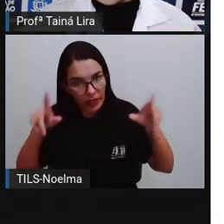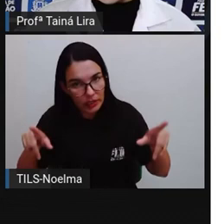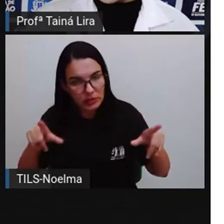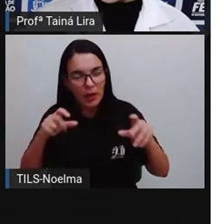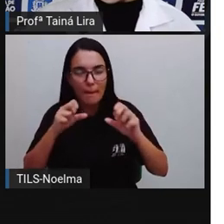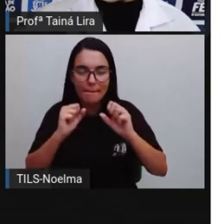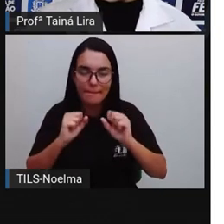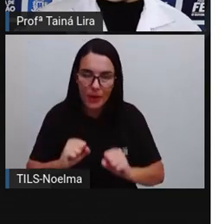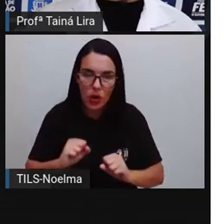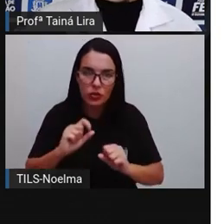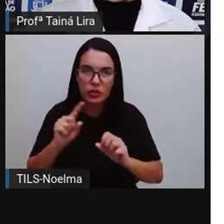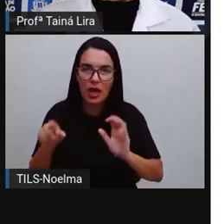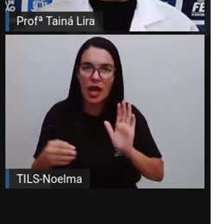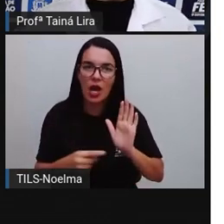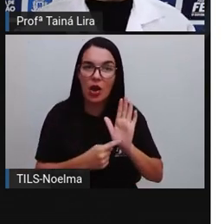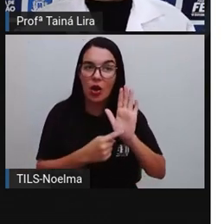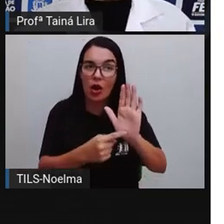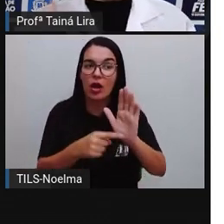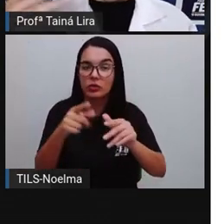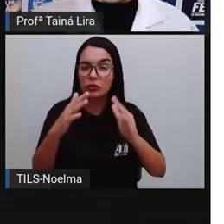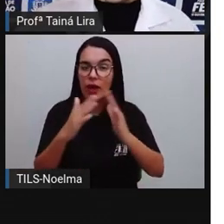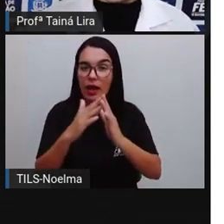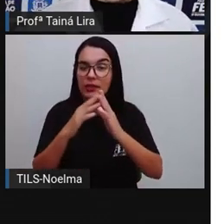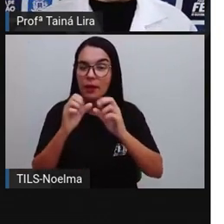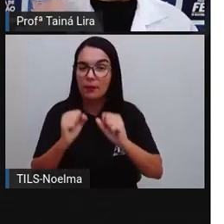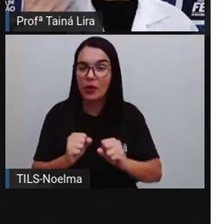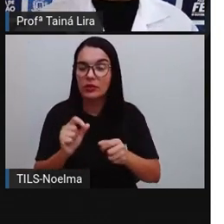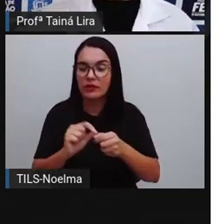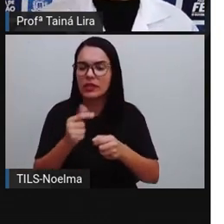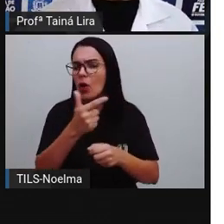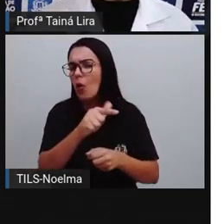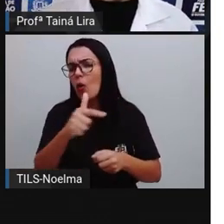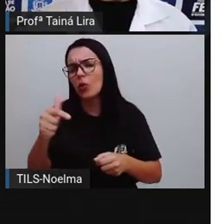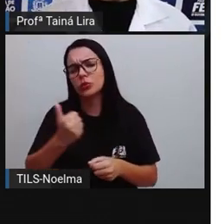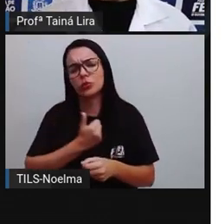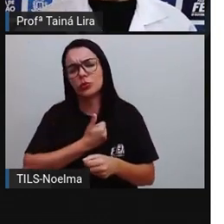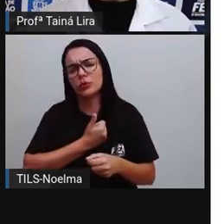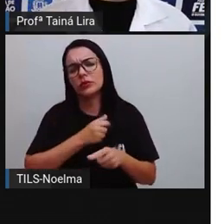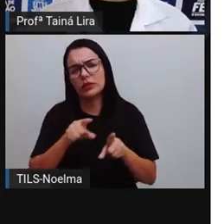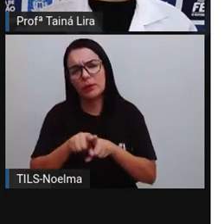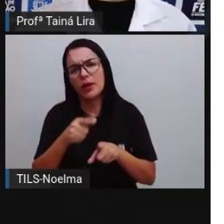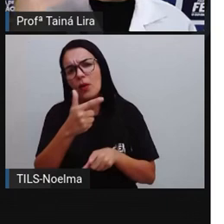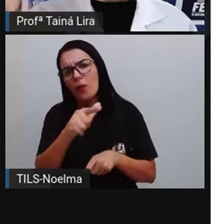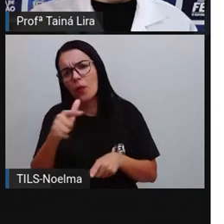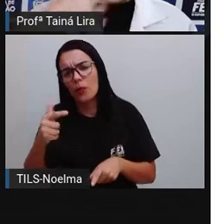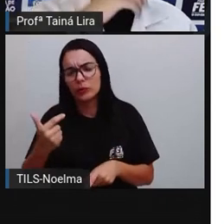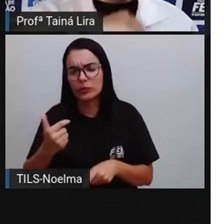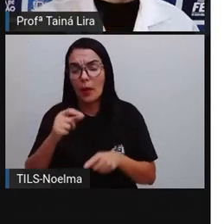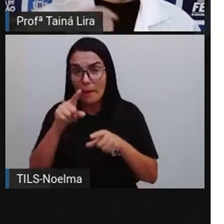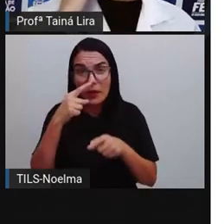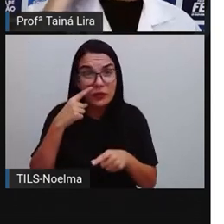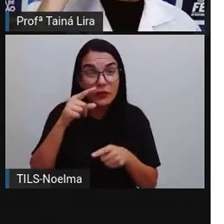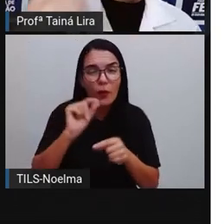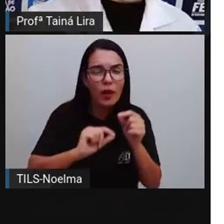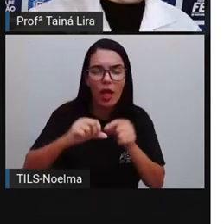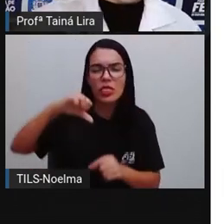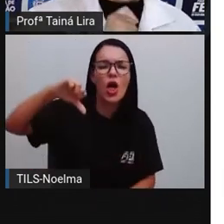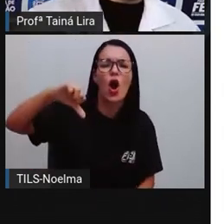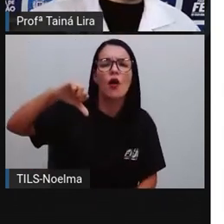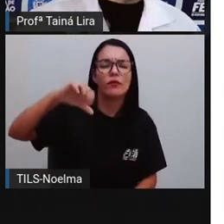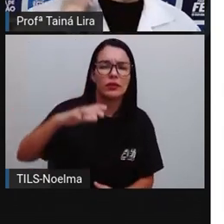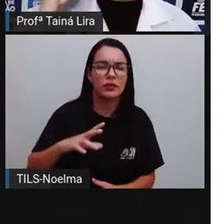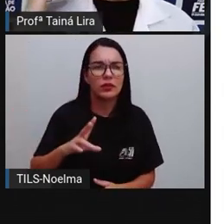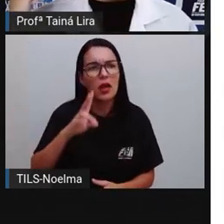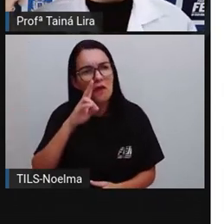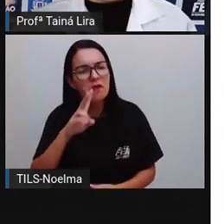você pode aí agora na sua casa tentar formar outros números com outras algarismos Tenta aí com 9 Tenta com